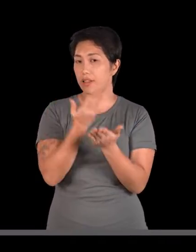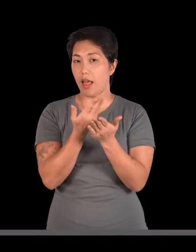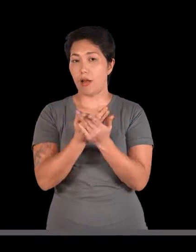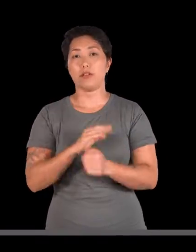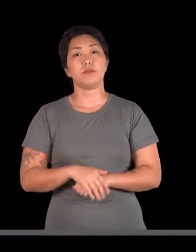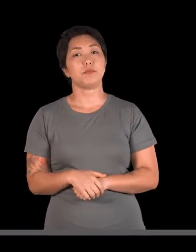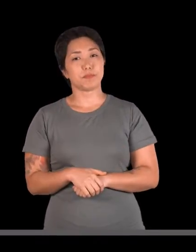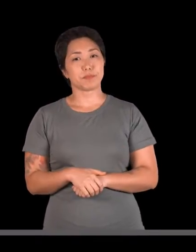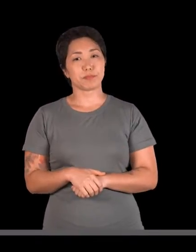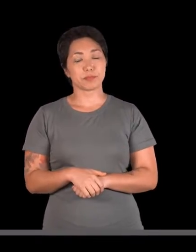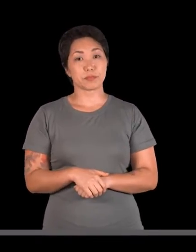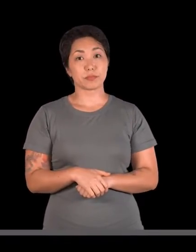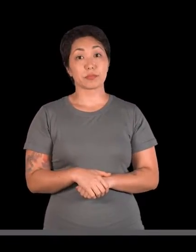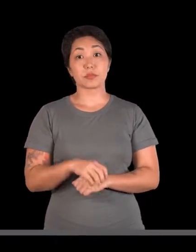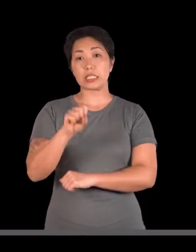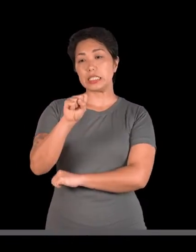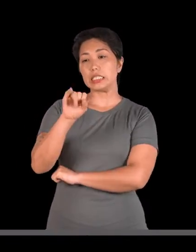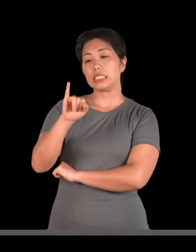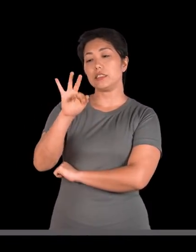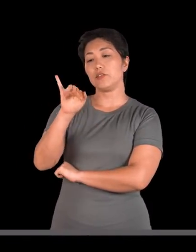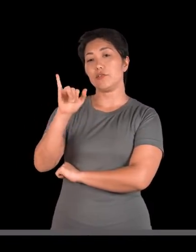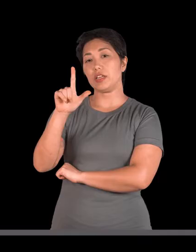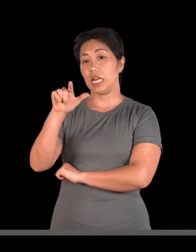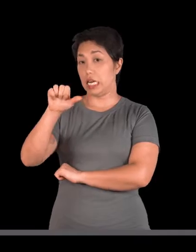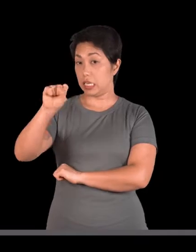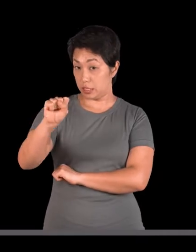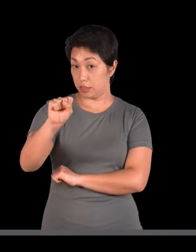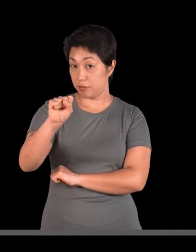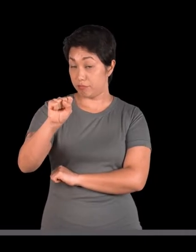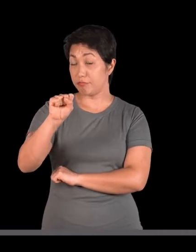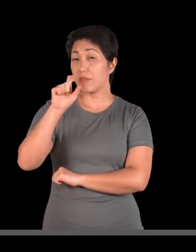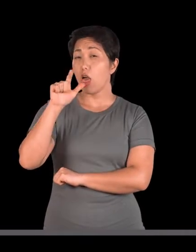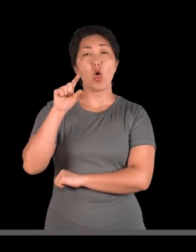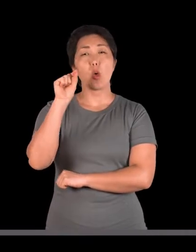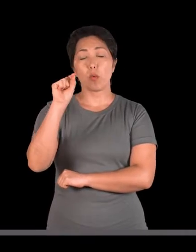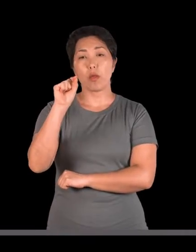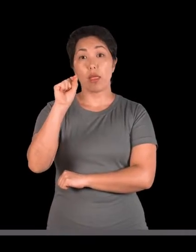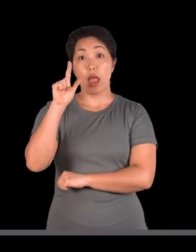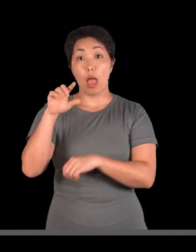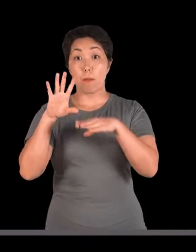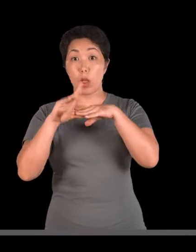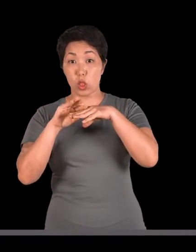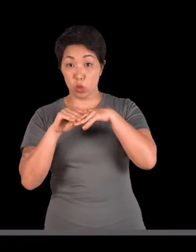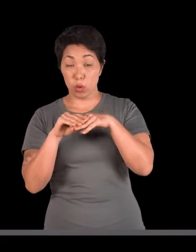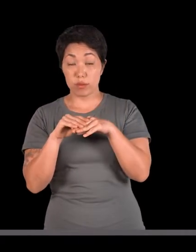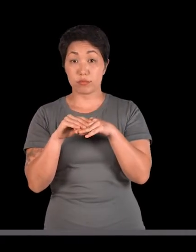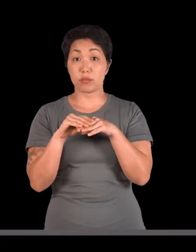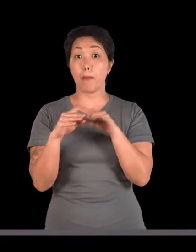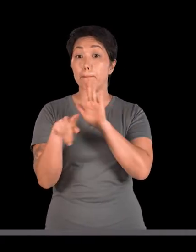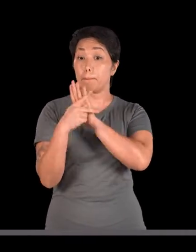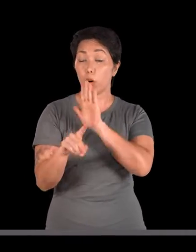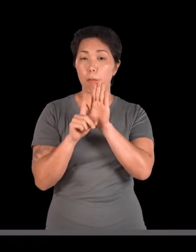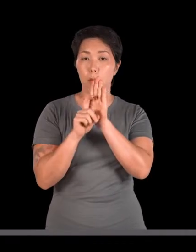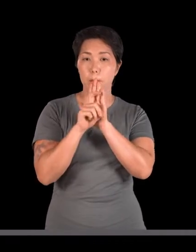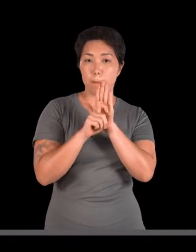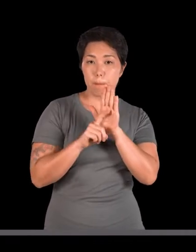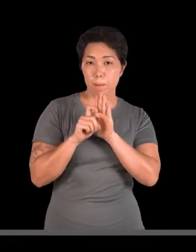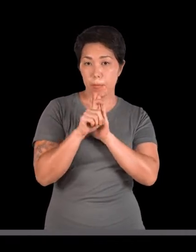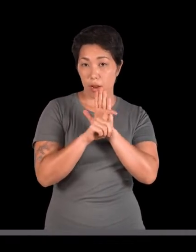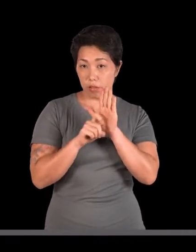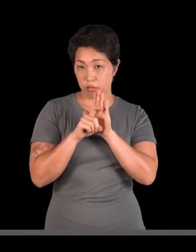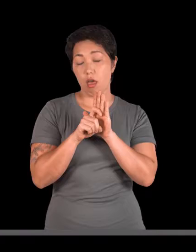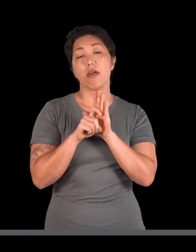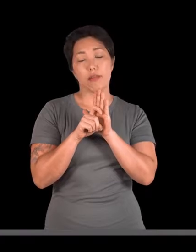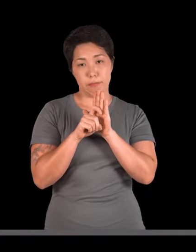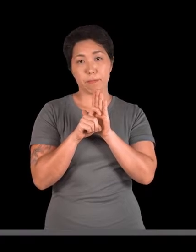aula, começando com ela. Sífilis. A sífilis é uma doença bacteriana. Então, ela está aí